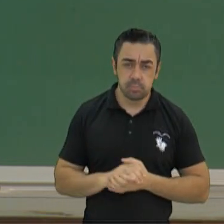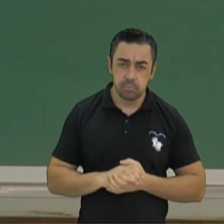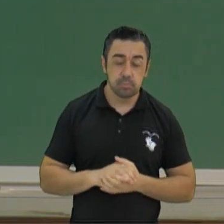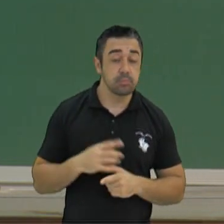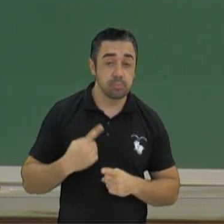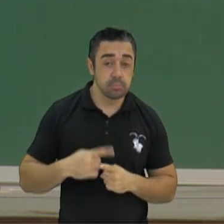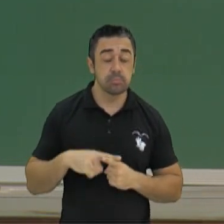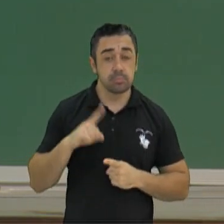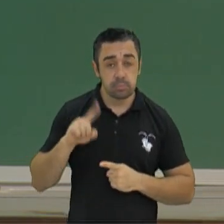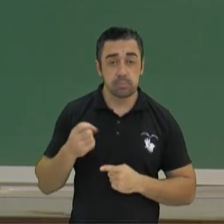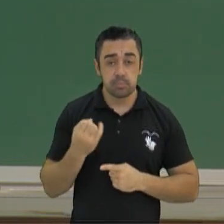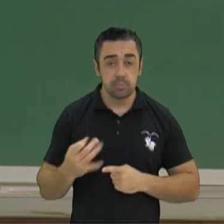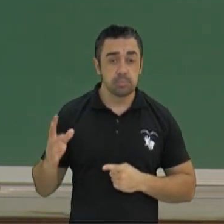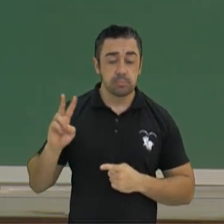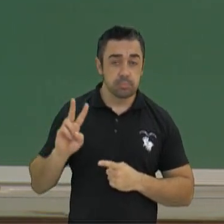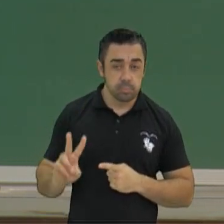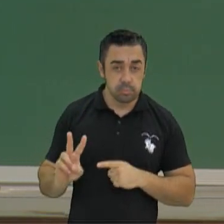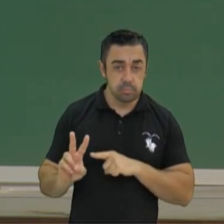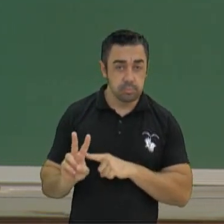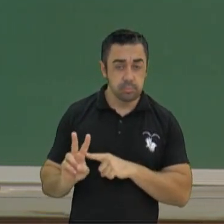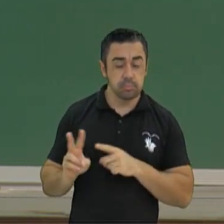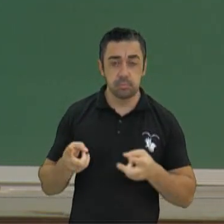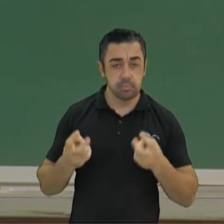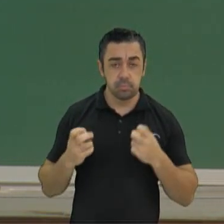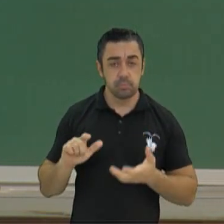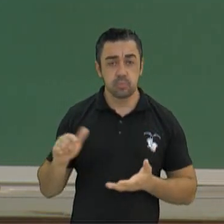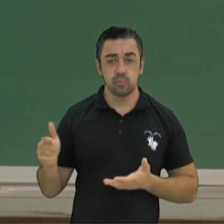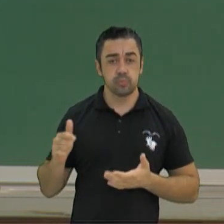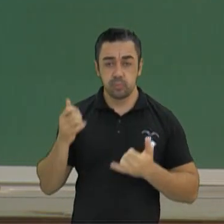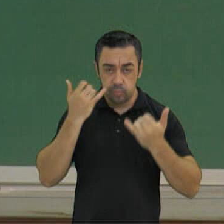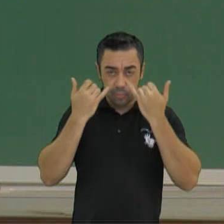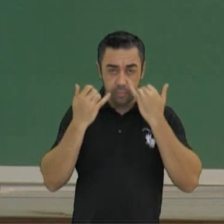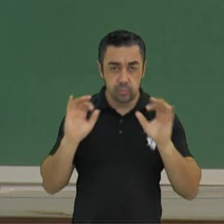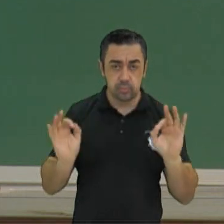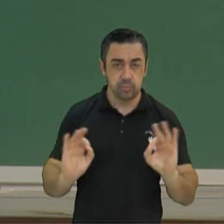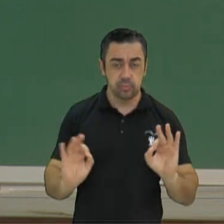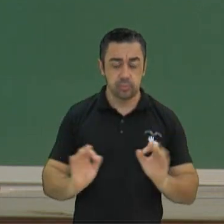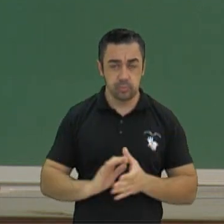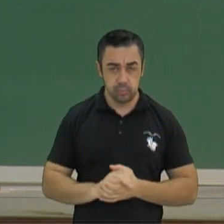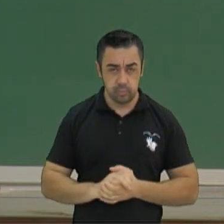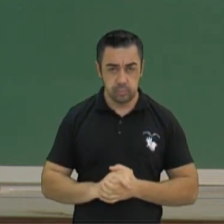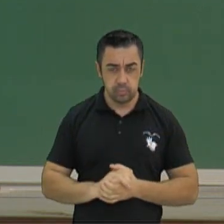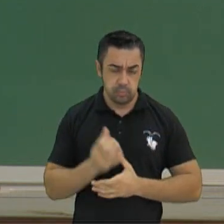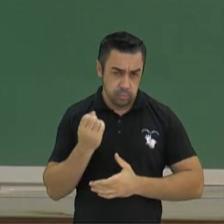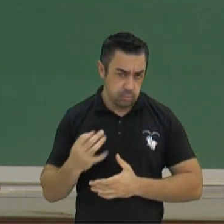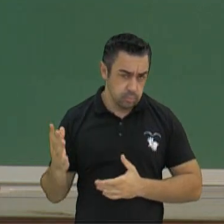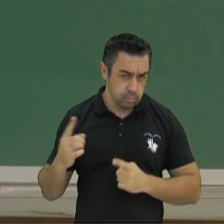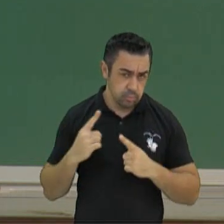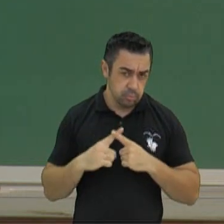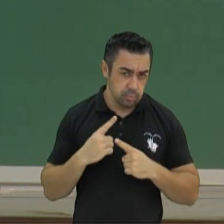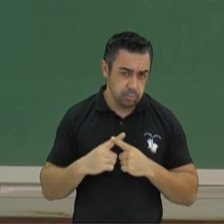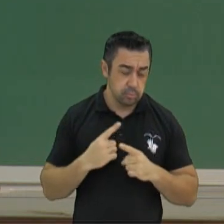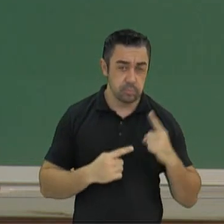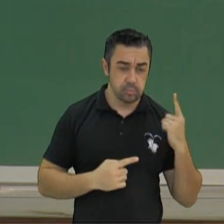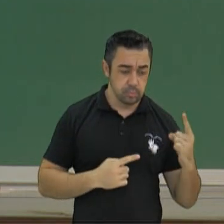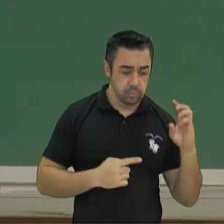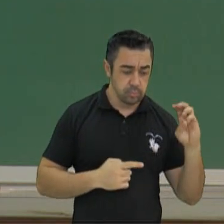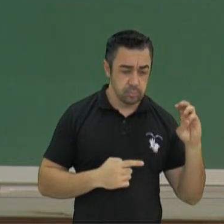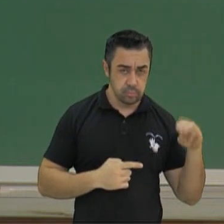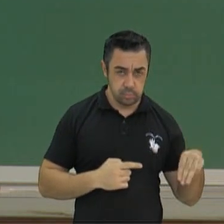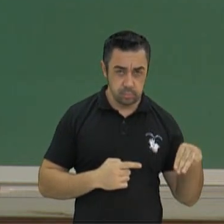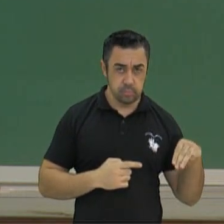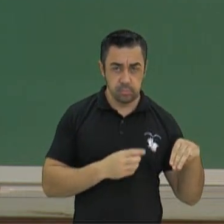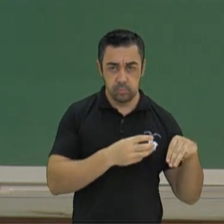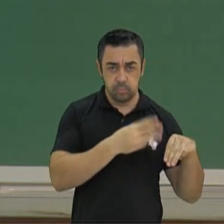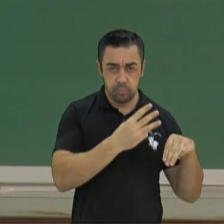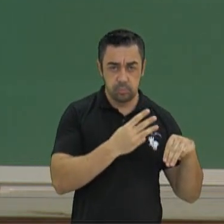Porque é o volume. Perceba que eu não tenho mais nenhuma outra informação aqui. Mas por quanto que eu vou multiplicar 1 centímetro cúbico para